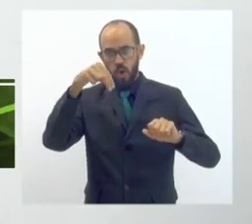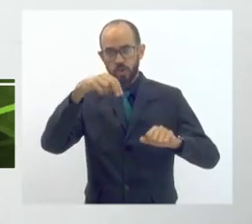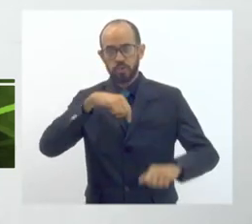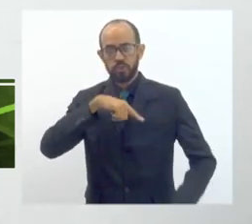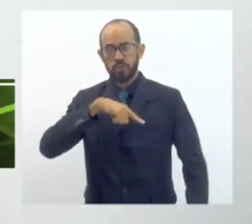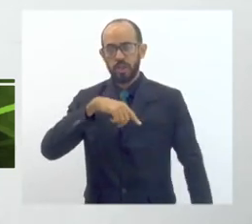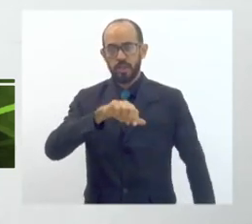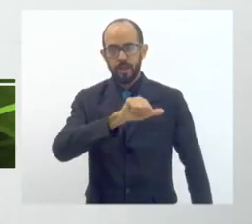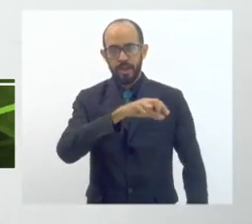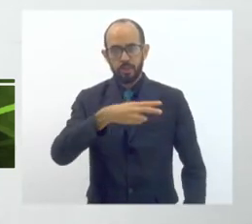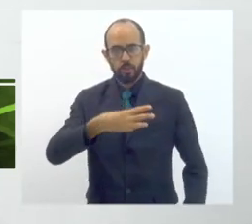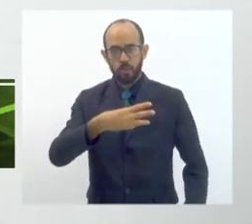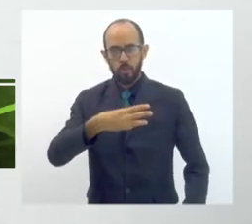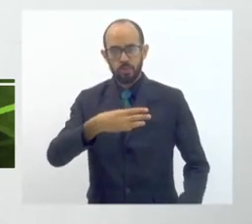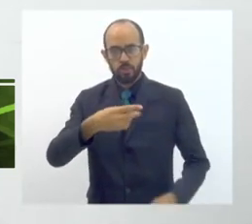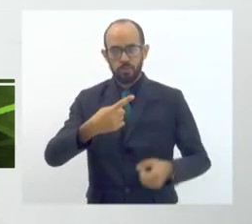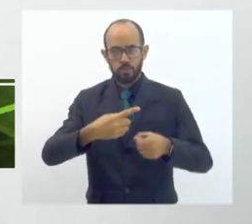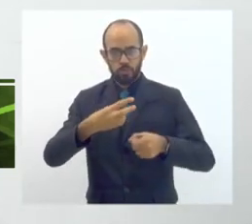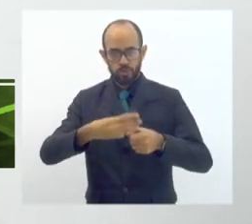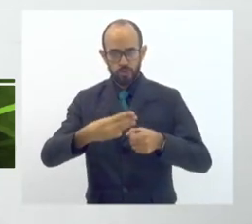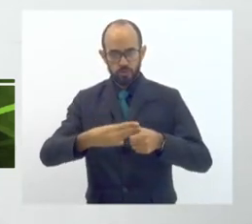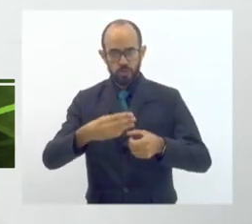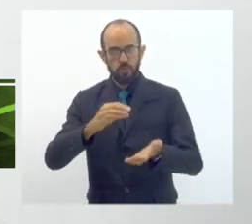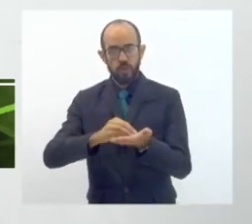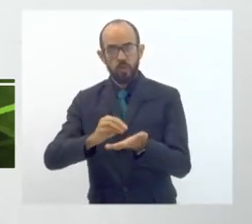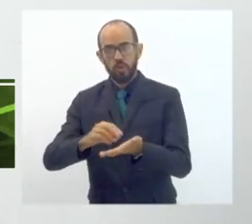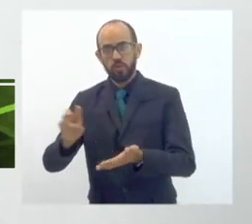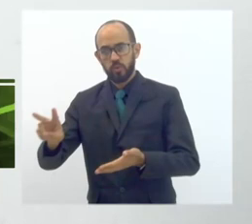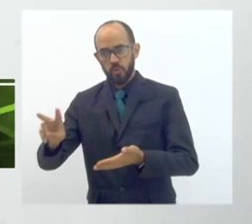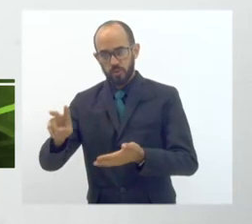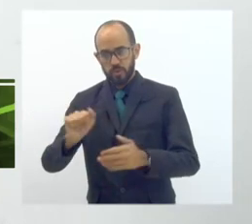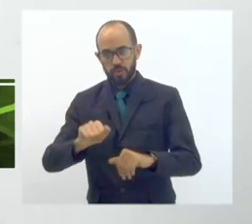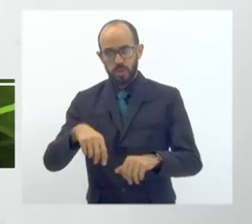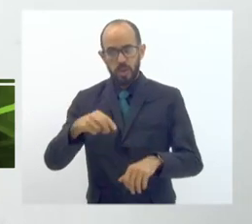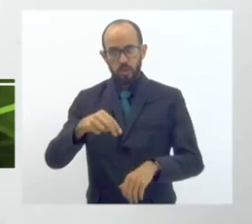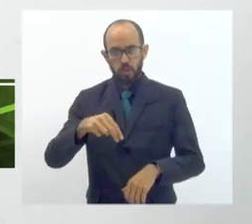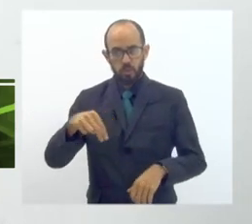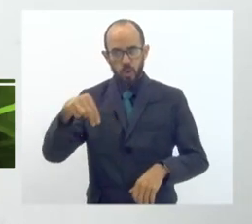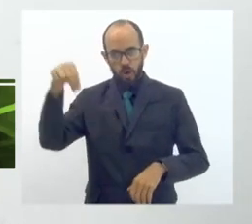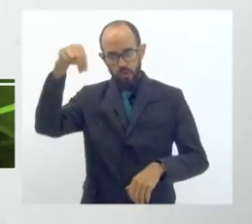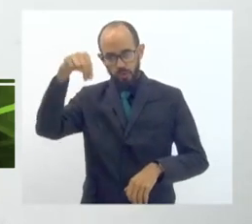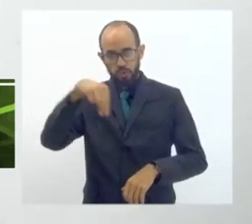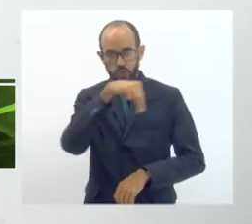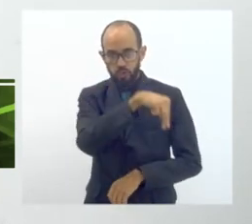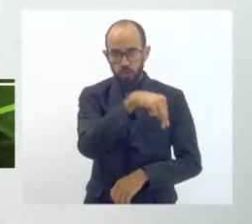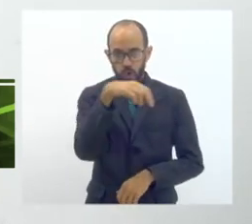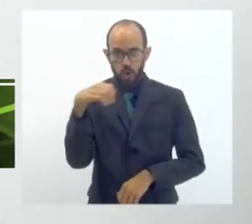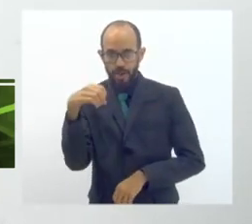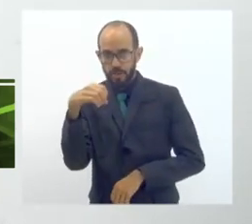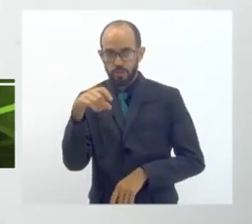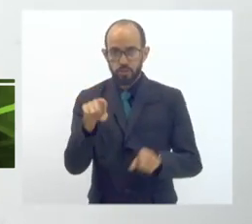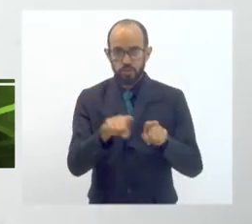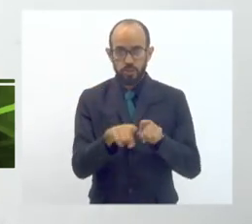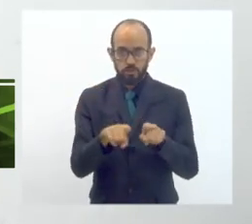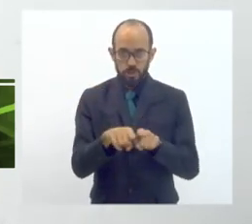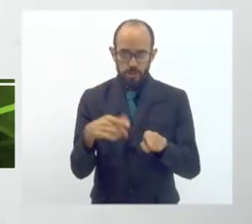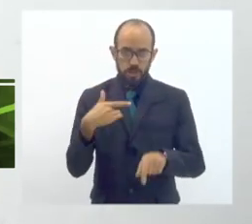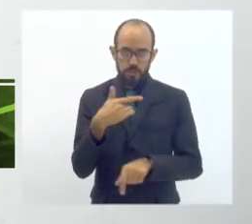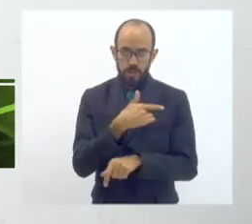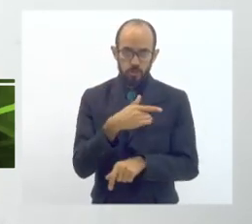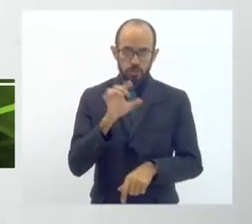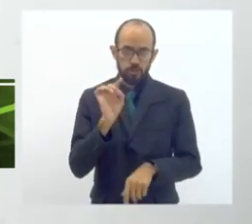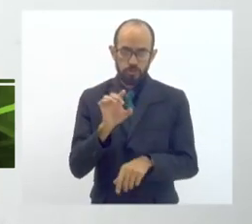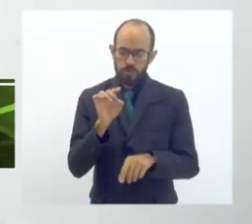2 municípios ainda para entrar, corresponde toda a parte do Norte e Noroeste Fluminense. Na saúde, em especial, nós temos com